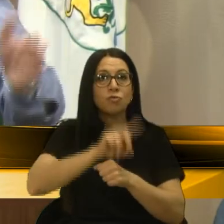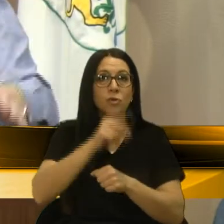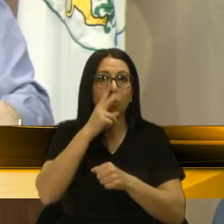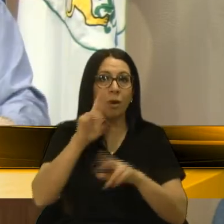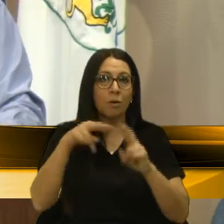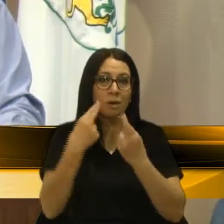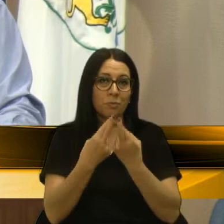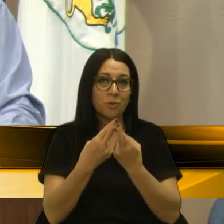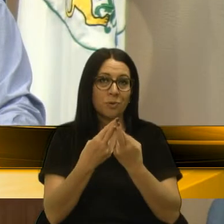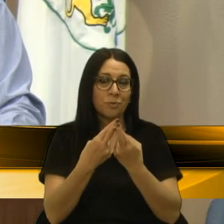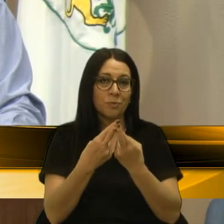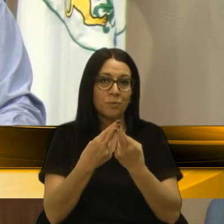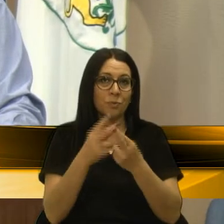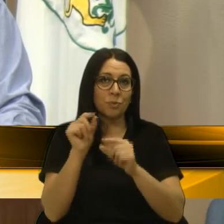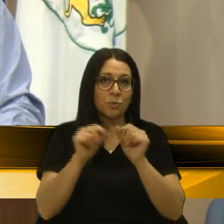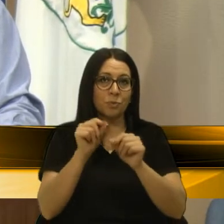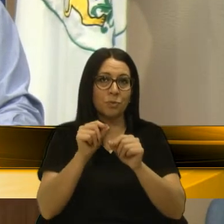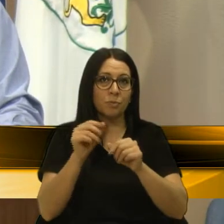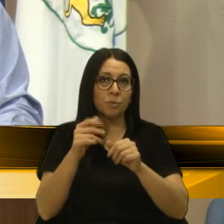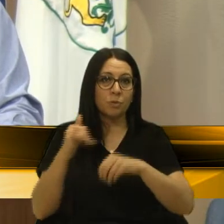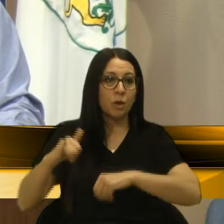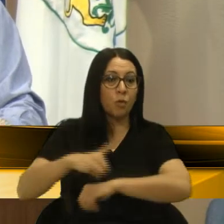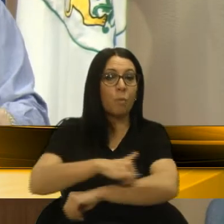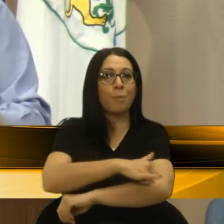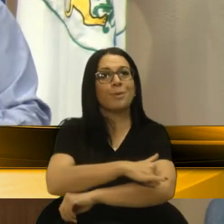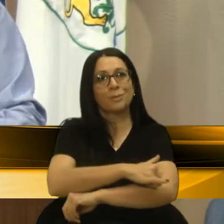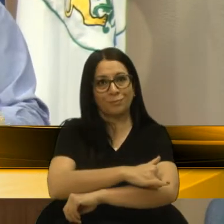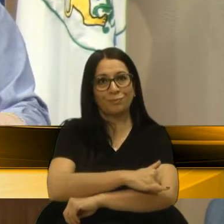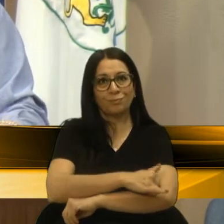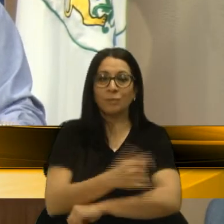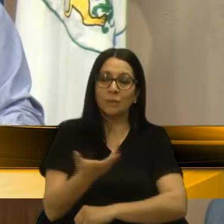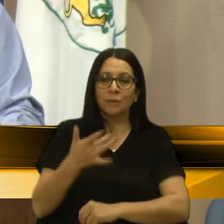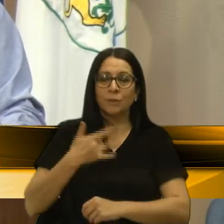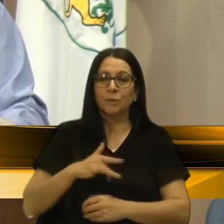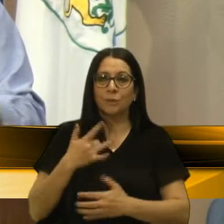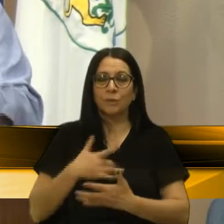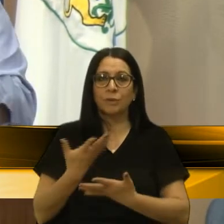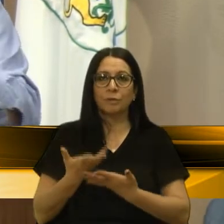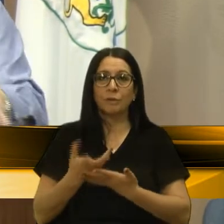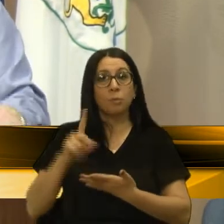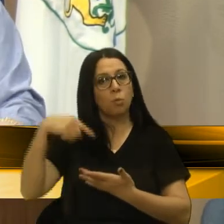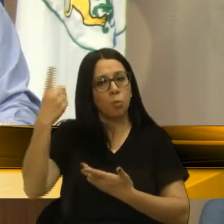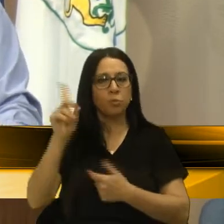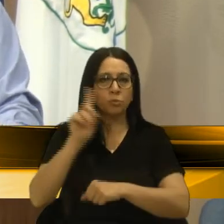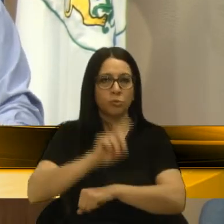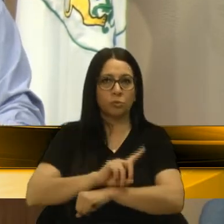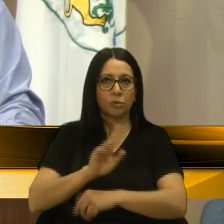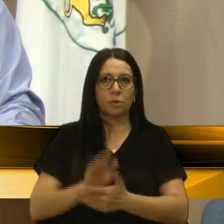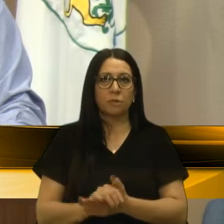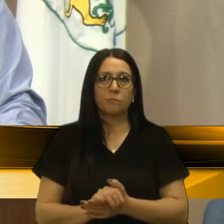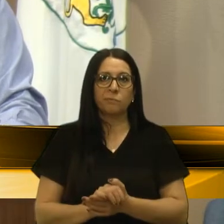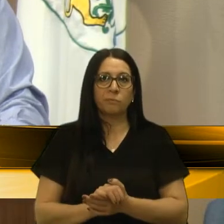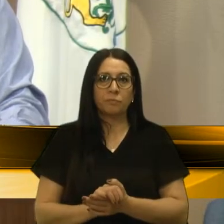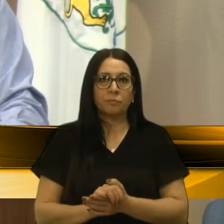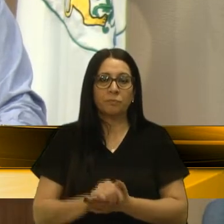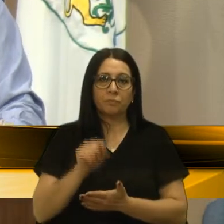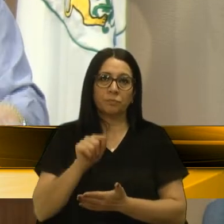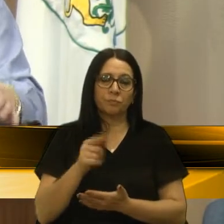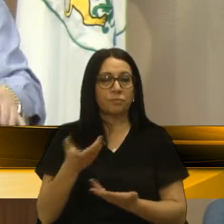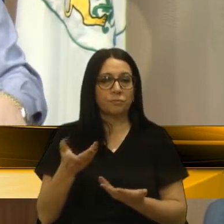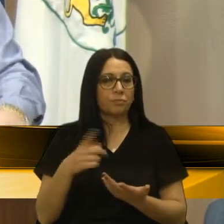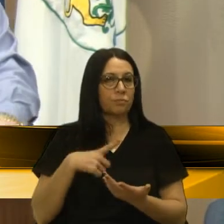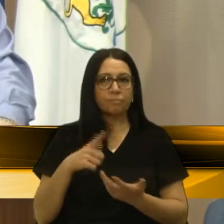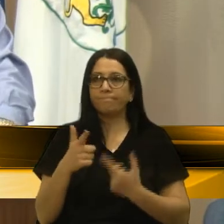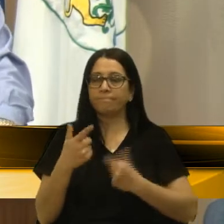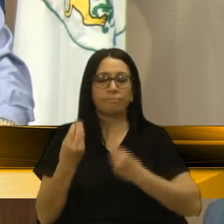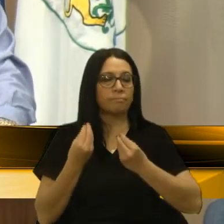audiência relativa à questão dos aeroportos, né? Então, lamentavelmente, ficou para uma outra data. Então, nesse sentido, a gente não